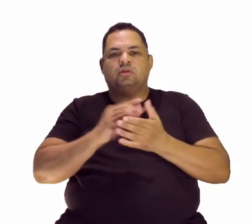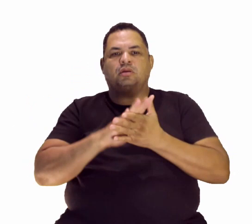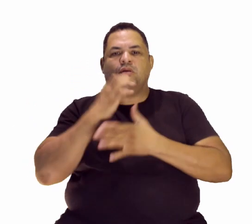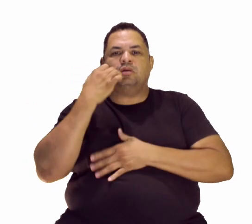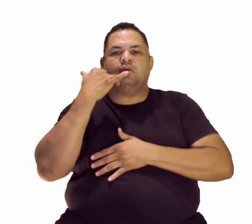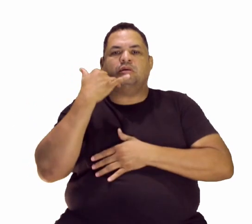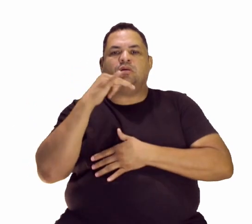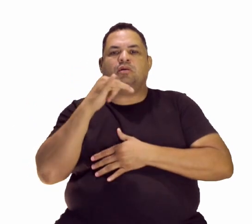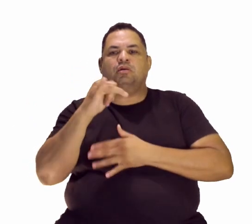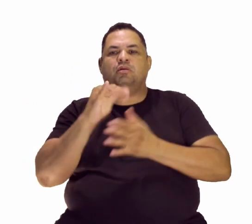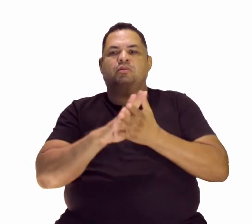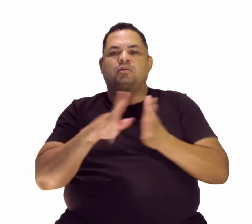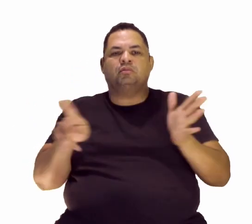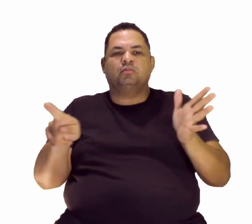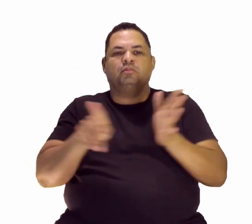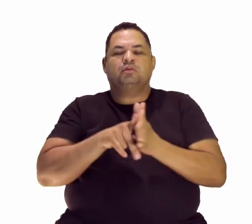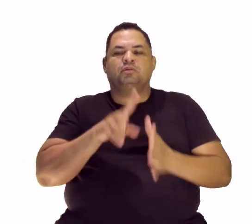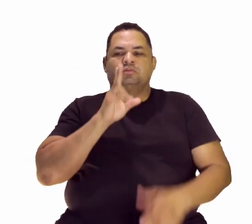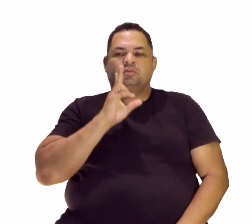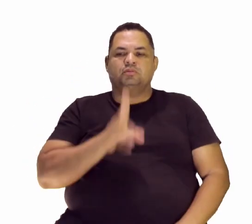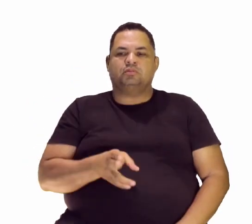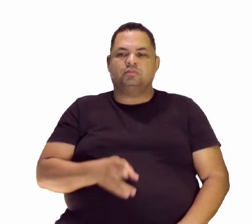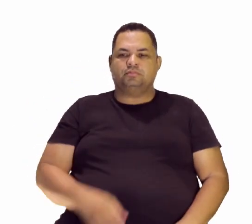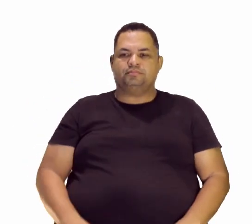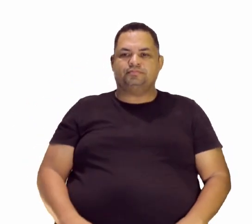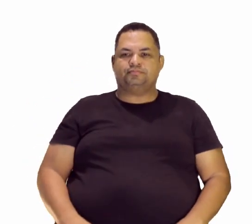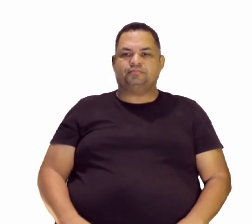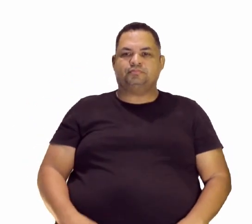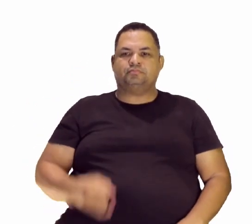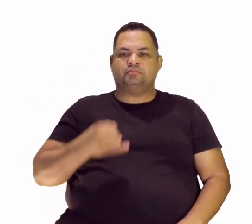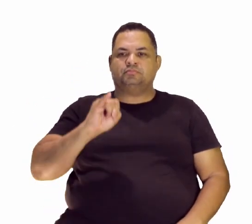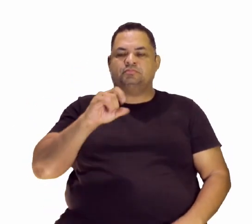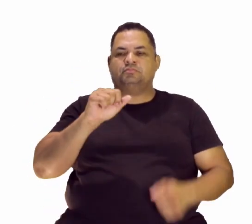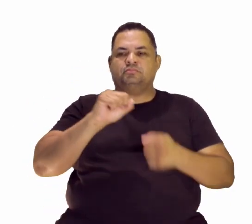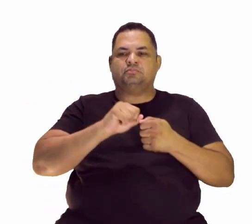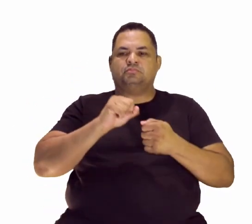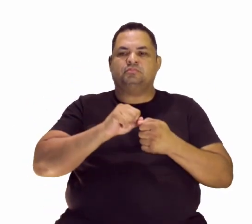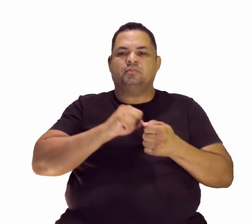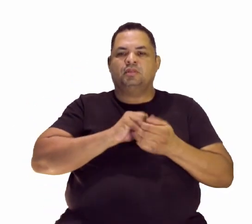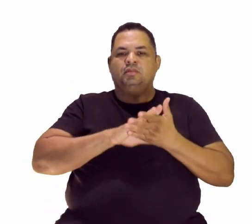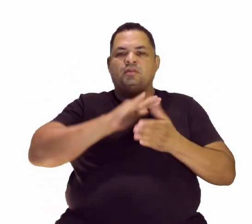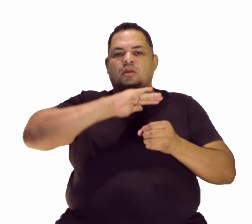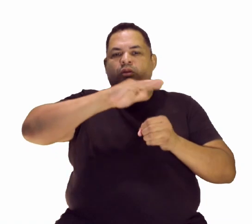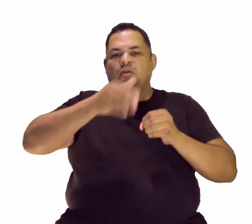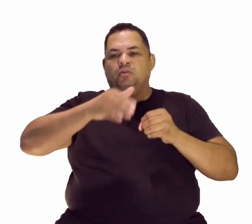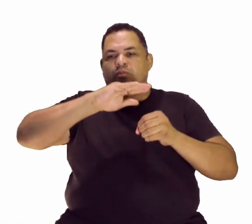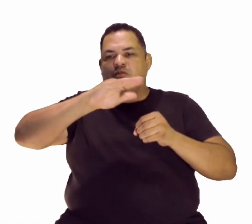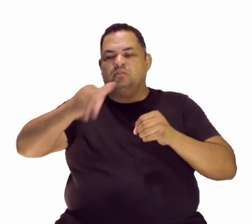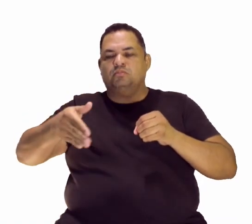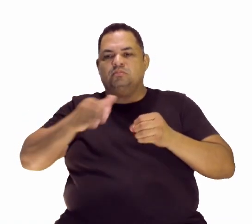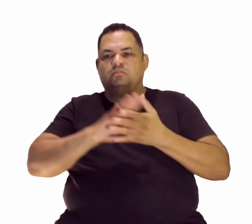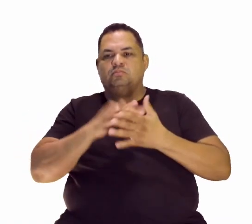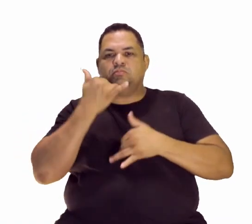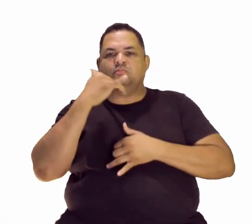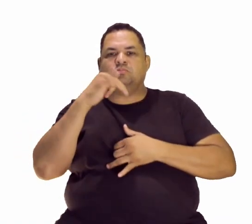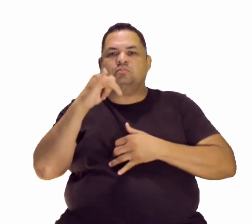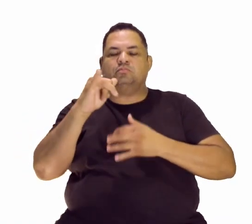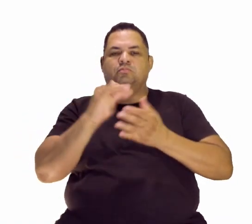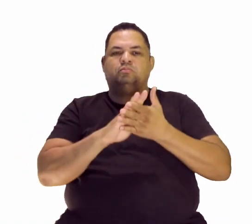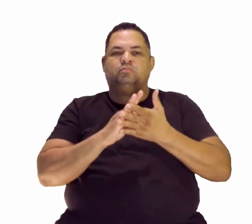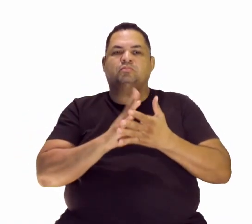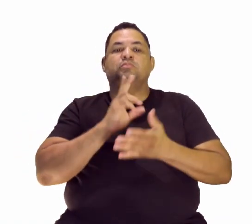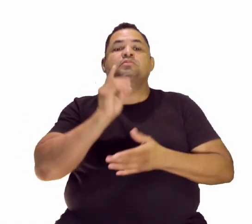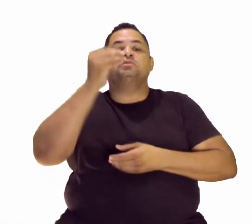razão disso, suas propriedades são semelhantes. Isto é, se você fizer a distribuição eletrônica de um elemento químico, todos os elementos químicos de